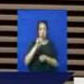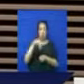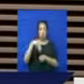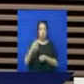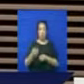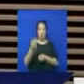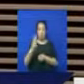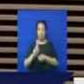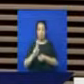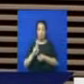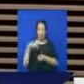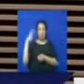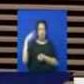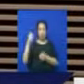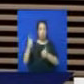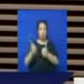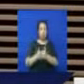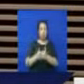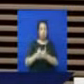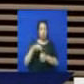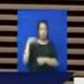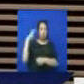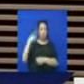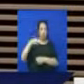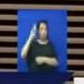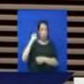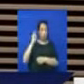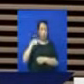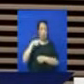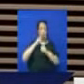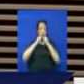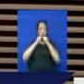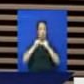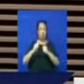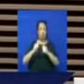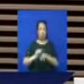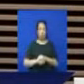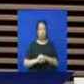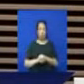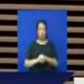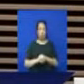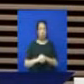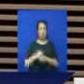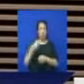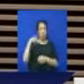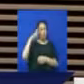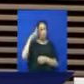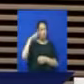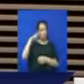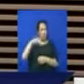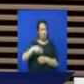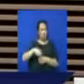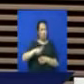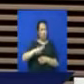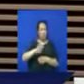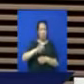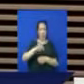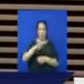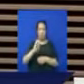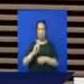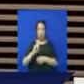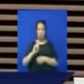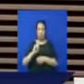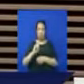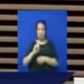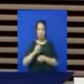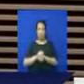irmão Renatinho aqui, quando eu era assessor do vereador Renatinho, Preto. E eu me lembro, Preto, que em seguida que saiu o teu nome, ninguém